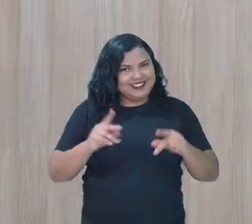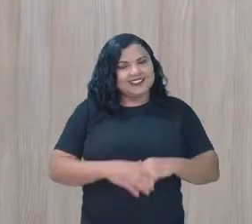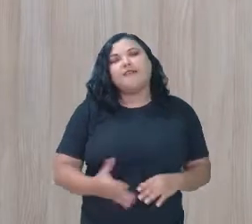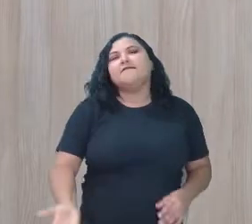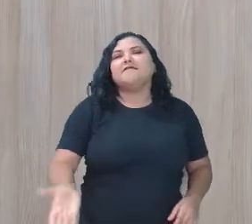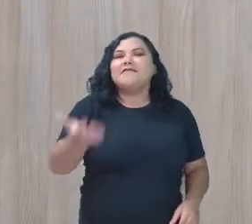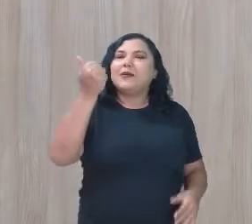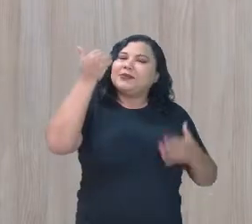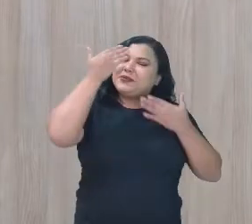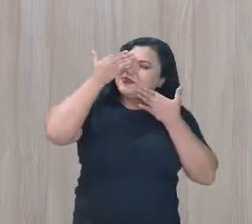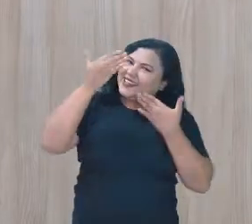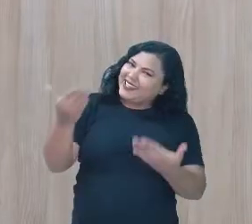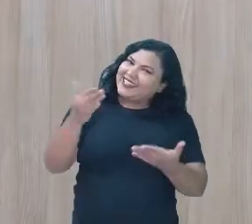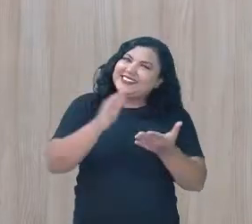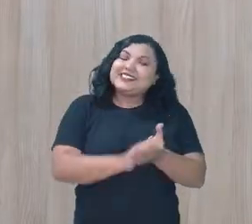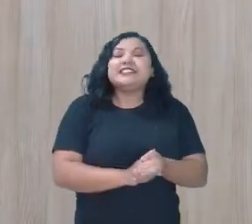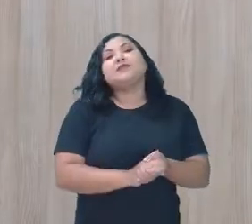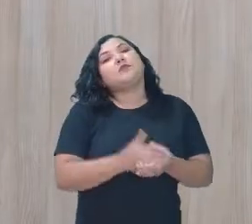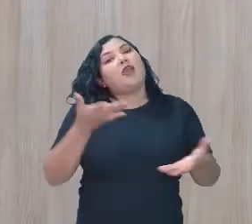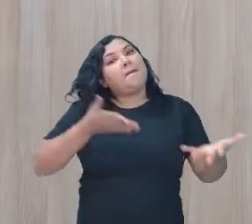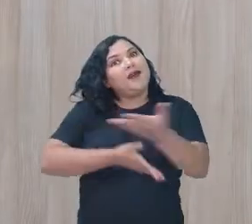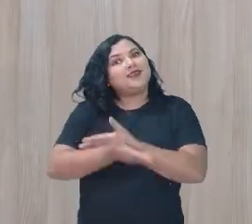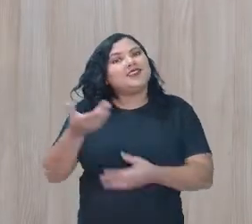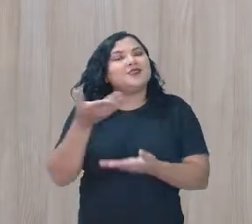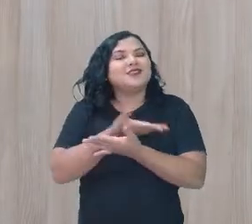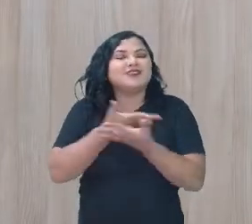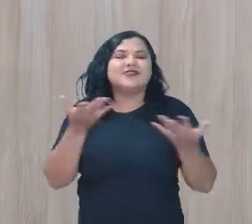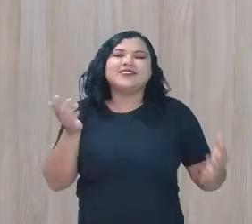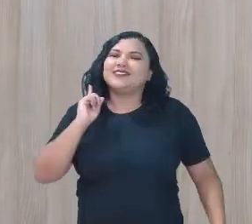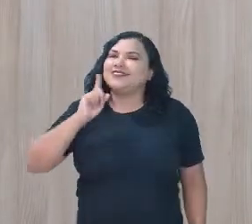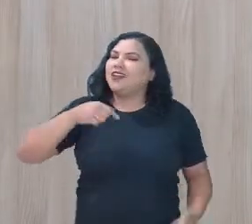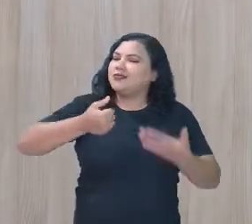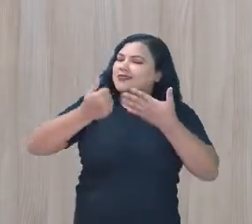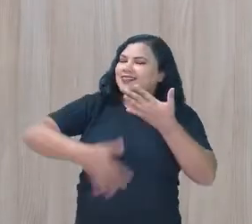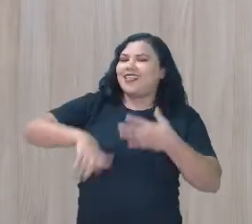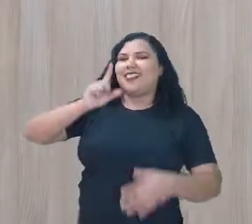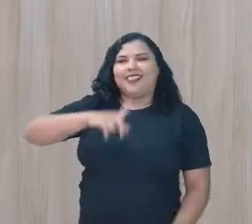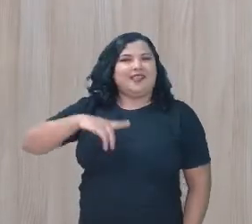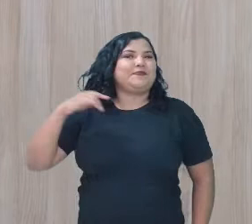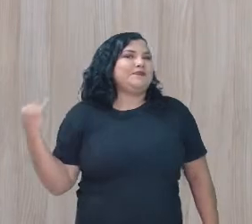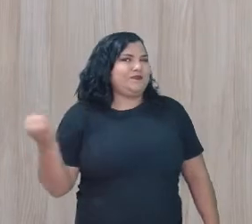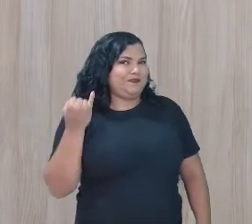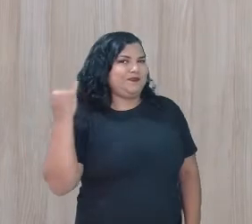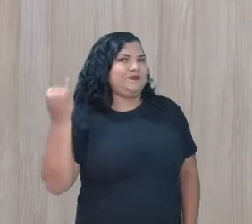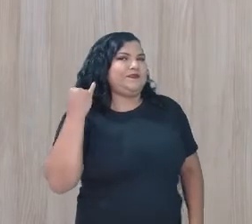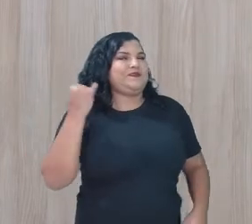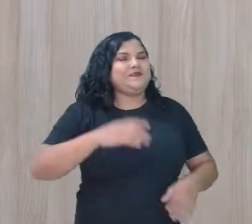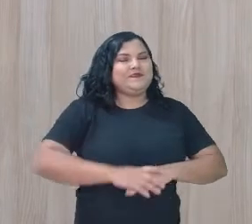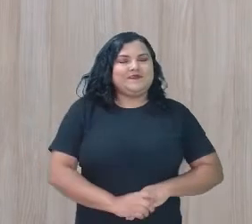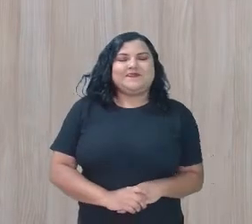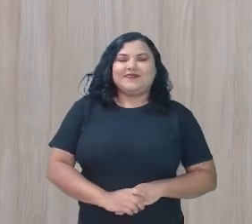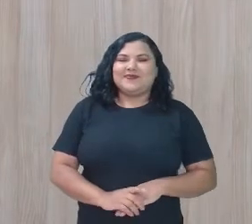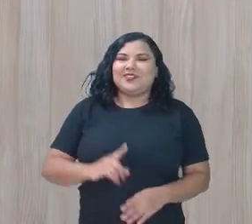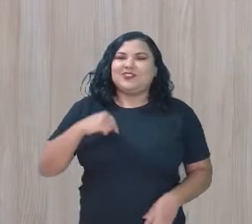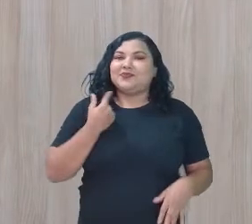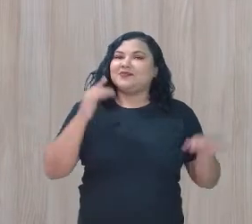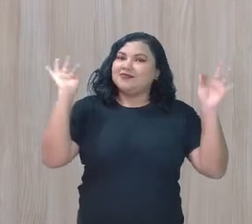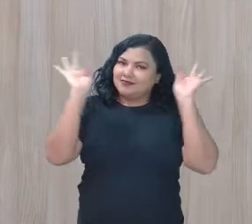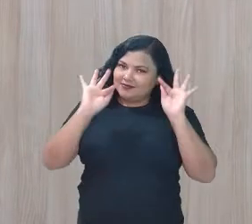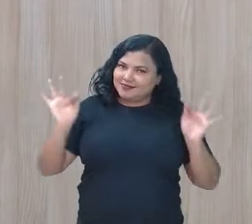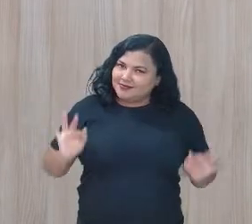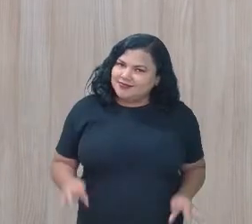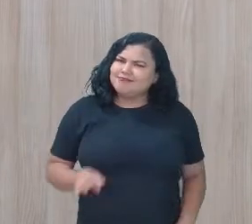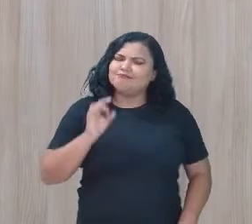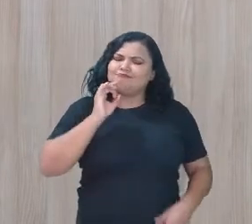muito obrigado, Dini. Então, a participação de vocês aí no chat é bastante importante, tá? A gente fica bastante feliz aí